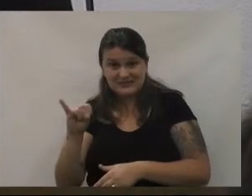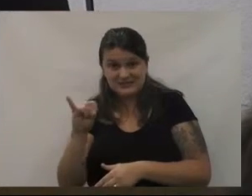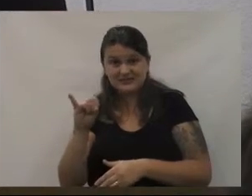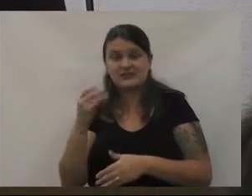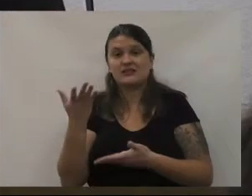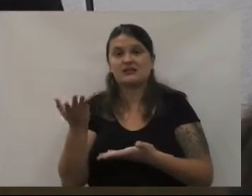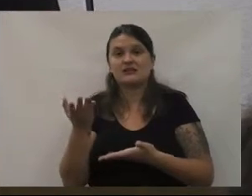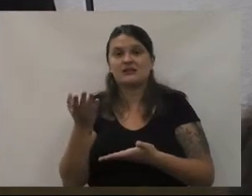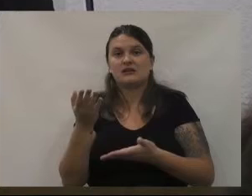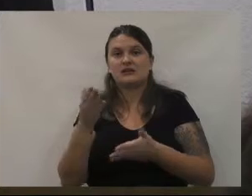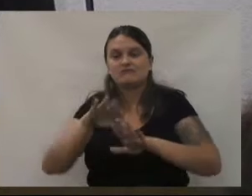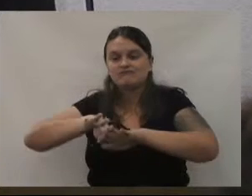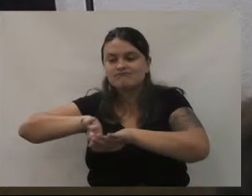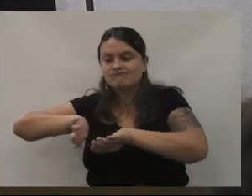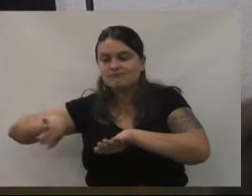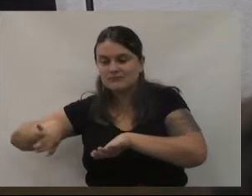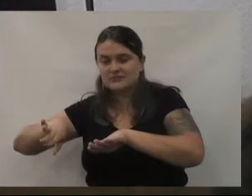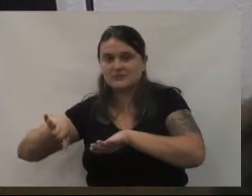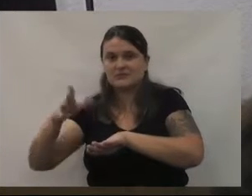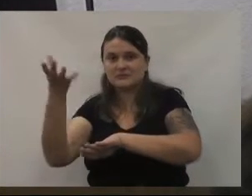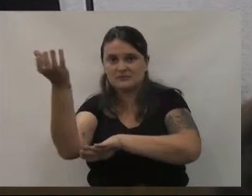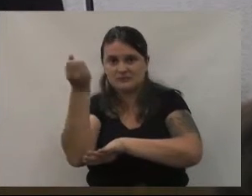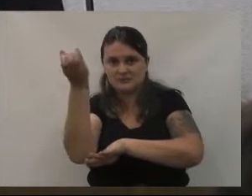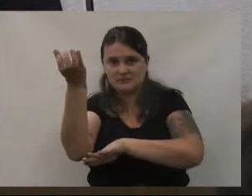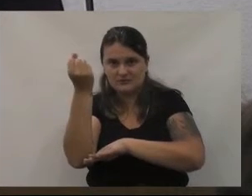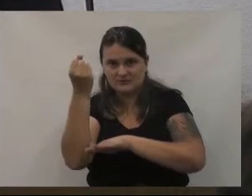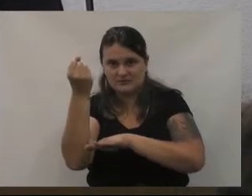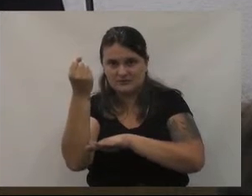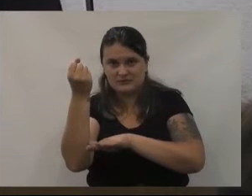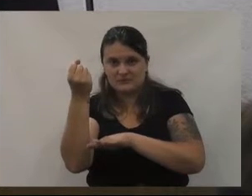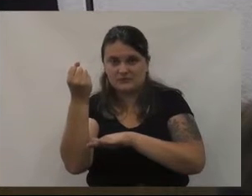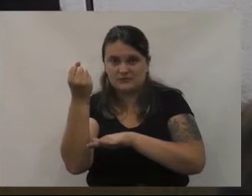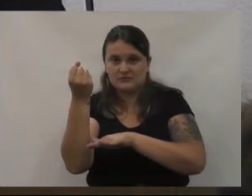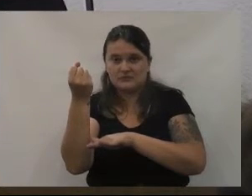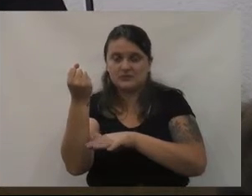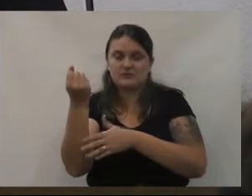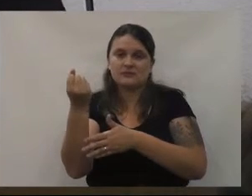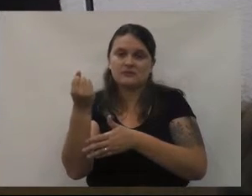para separar a Previdência Social